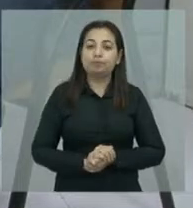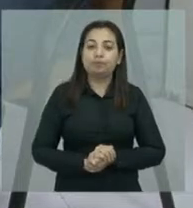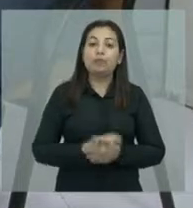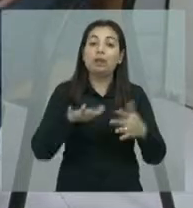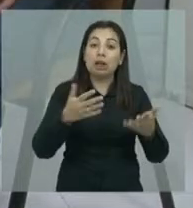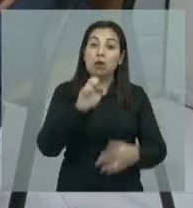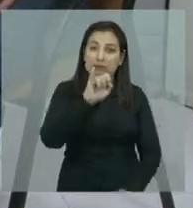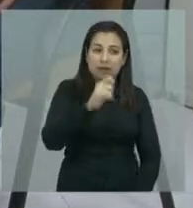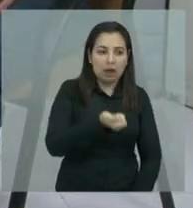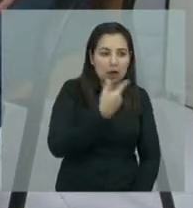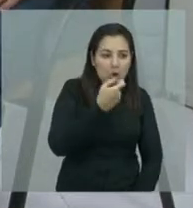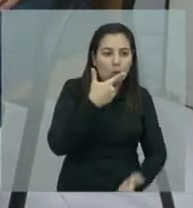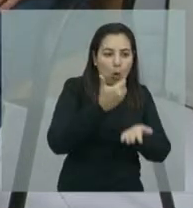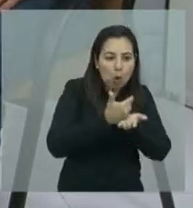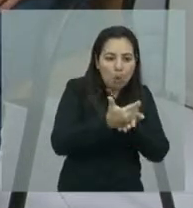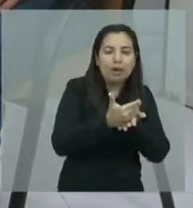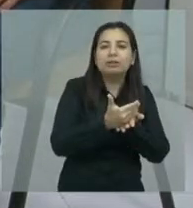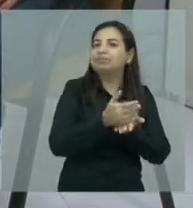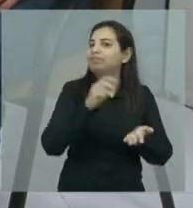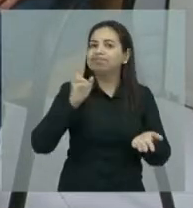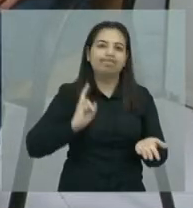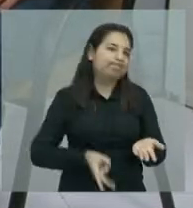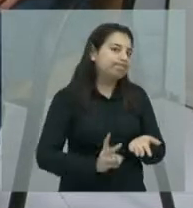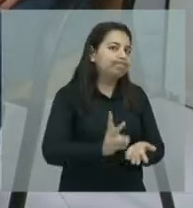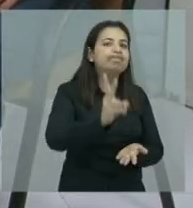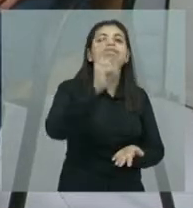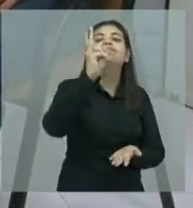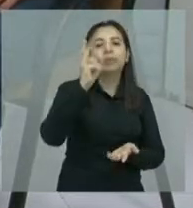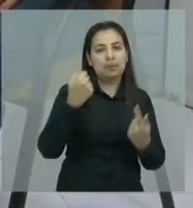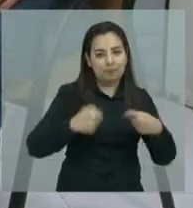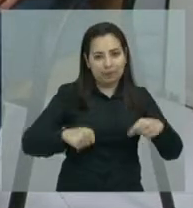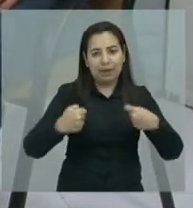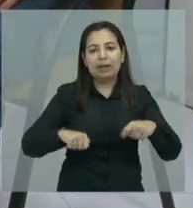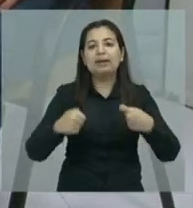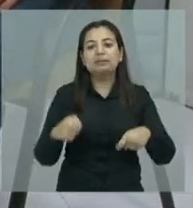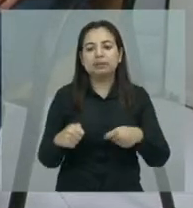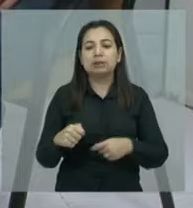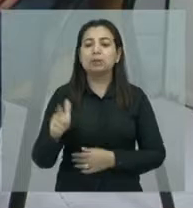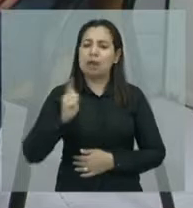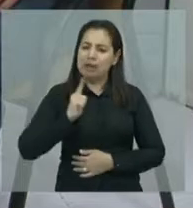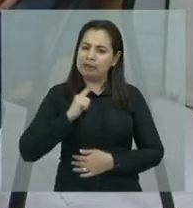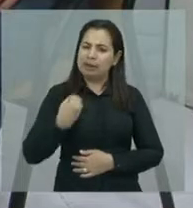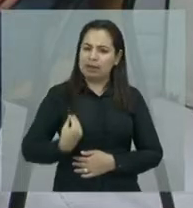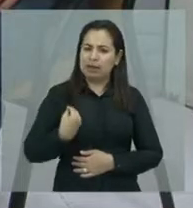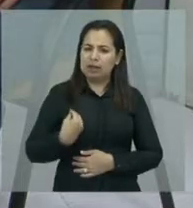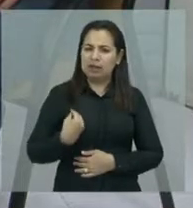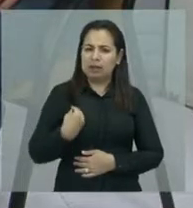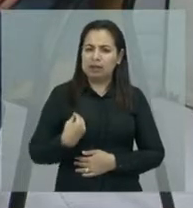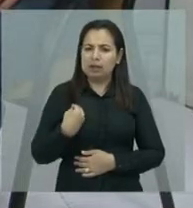pode mais parar de tomar. Existe atualmente